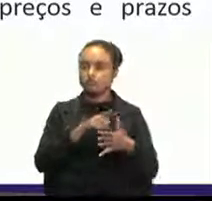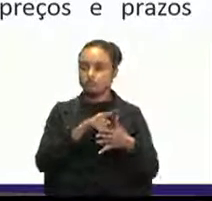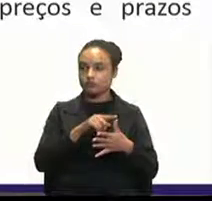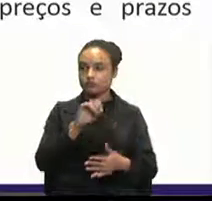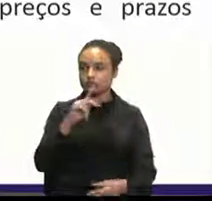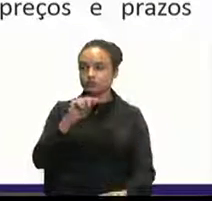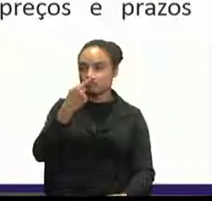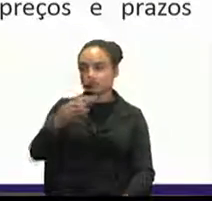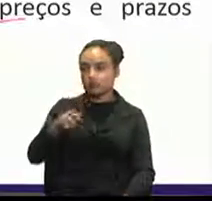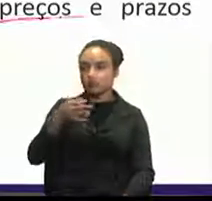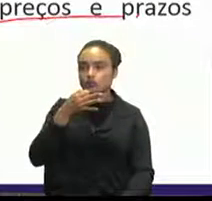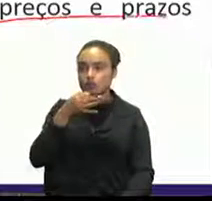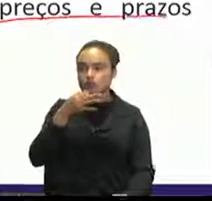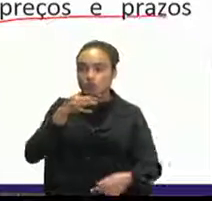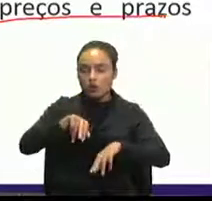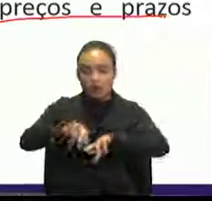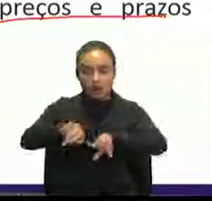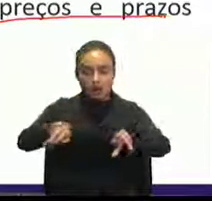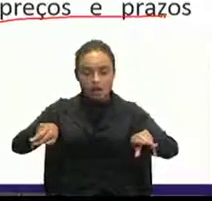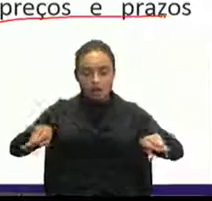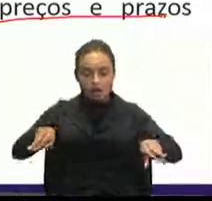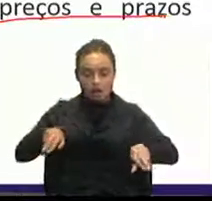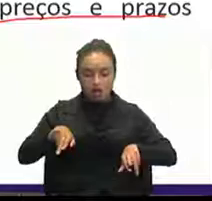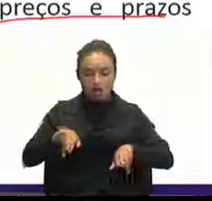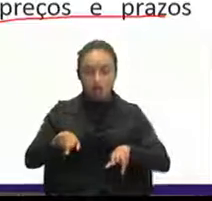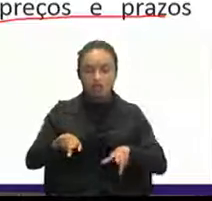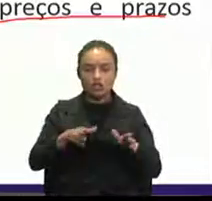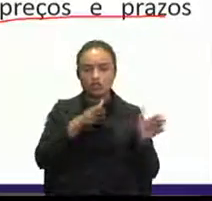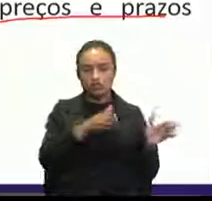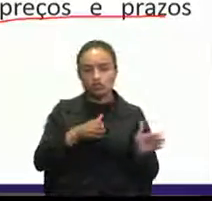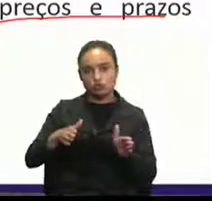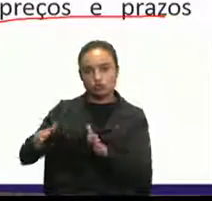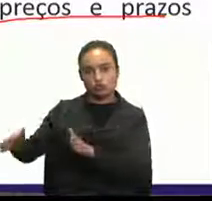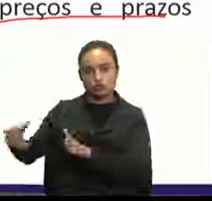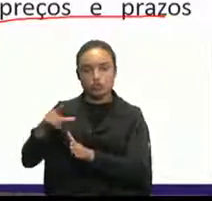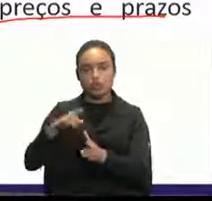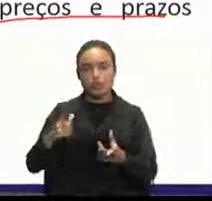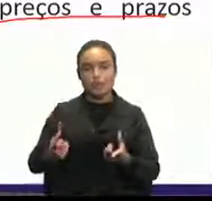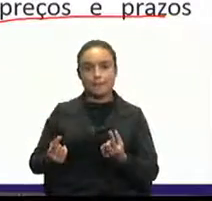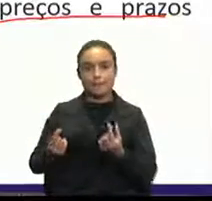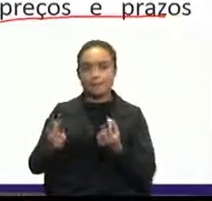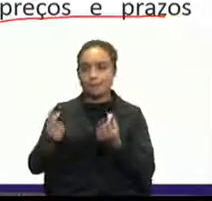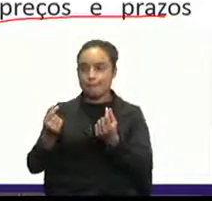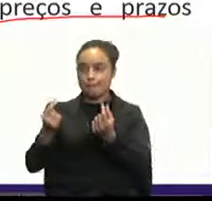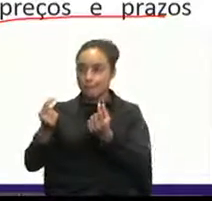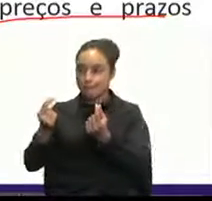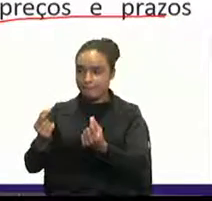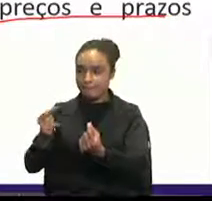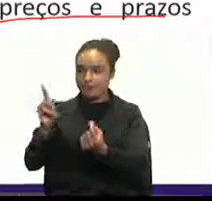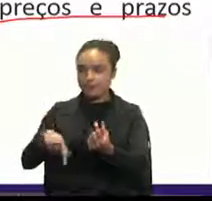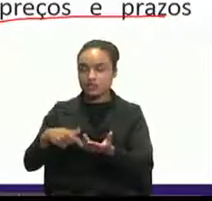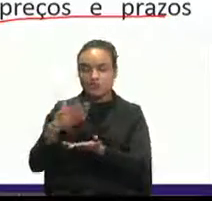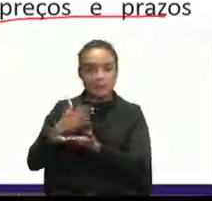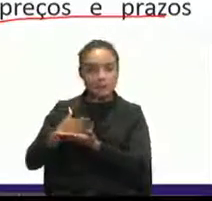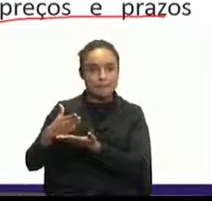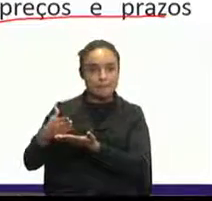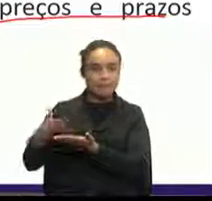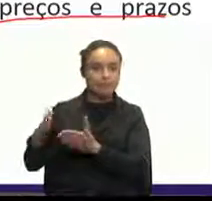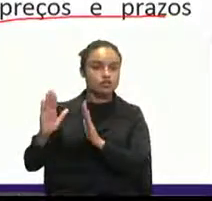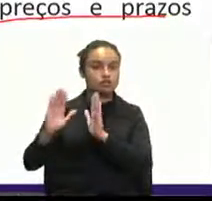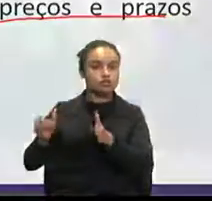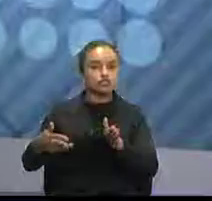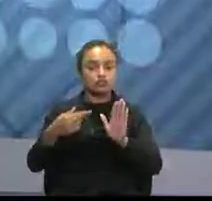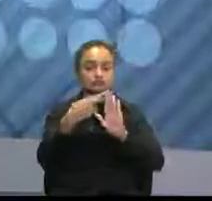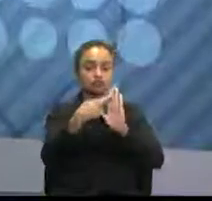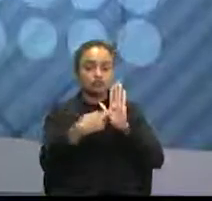de ações com preços e prazos pré estabelecido aqui eu falo de direito imagine que você está